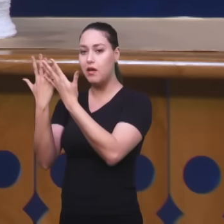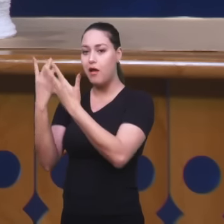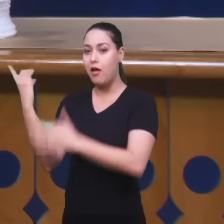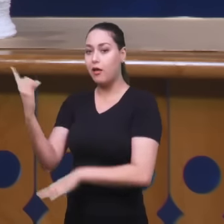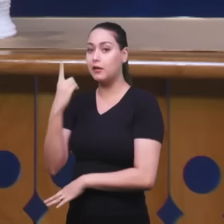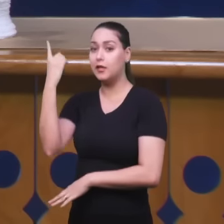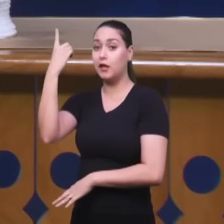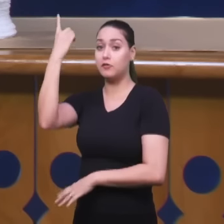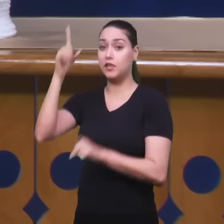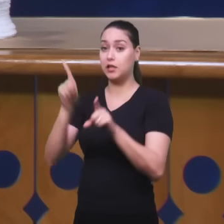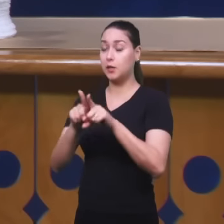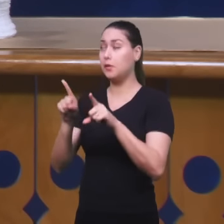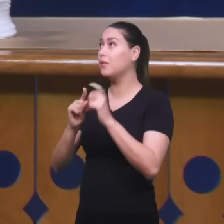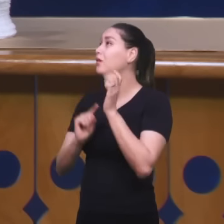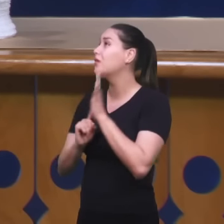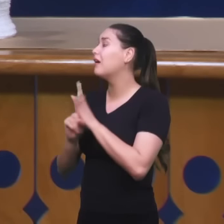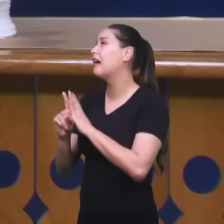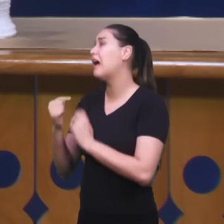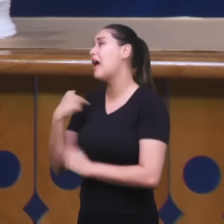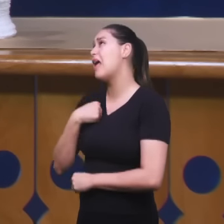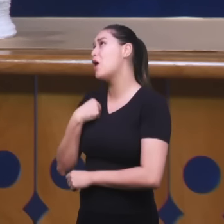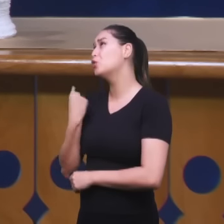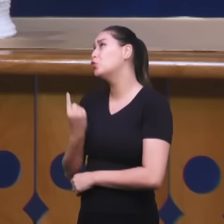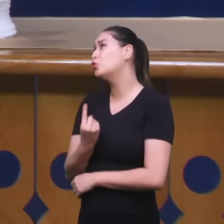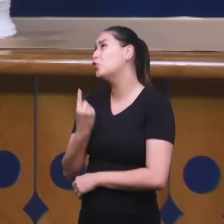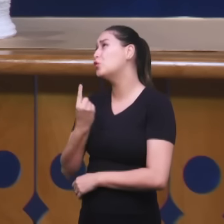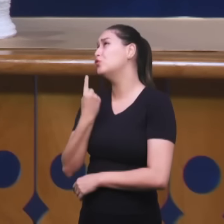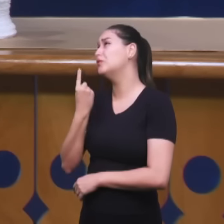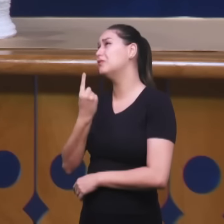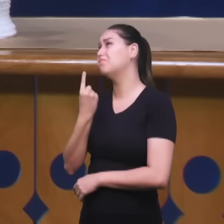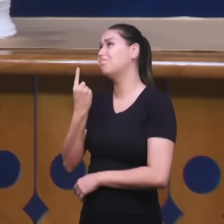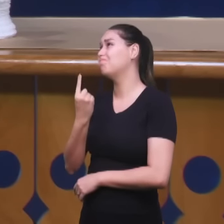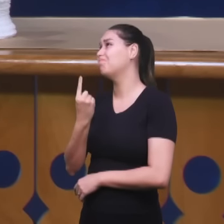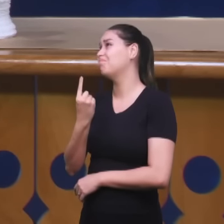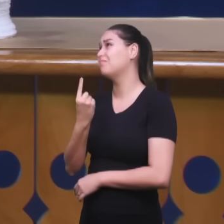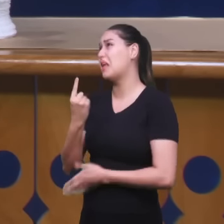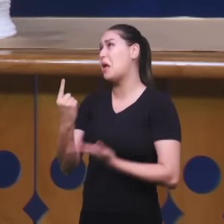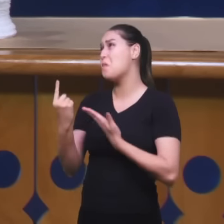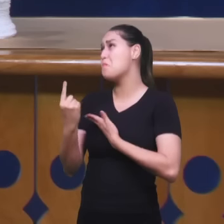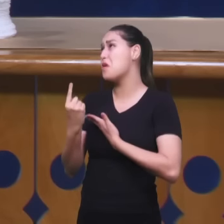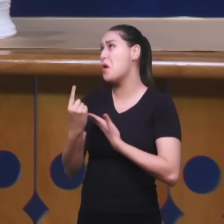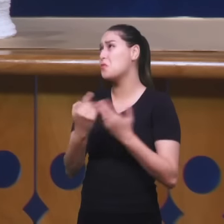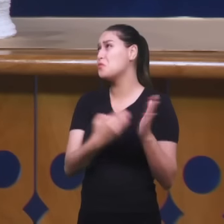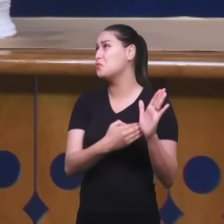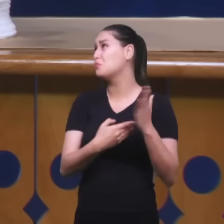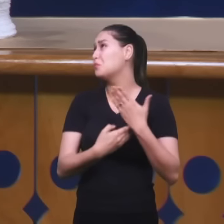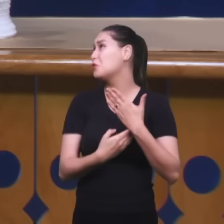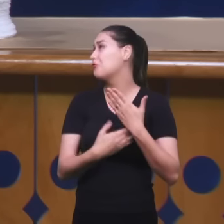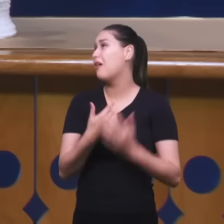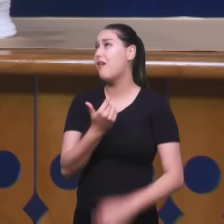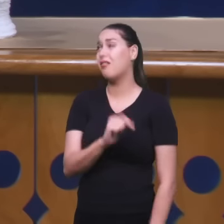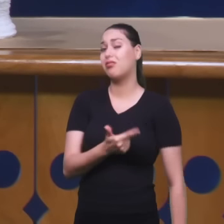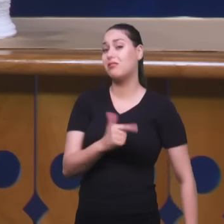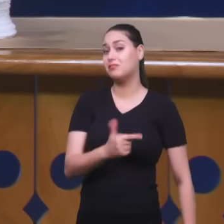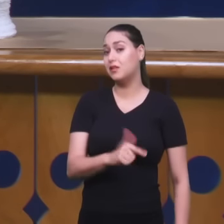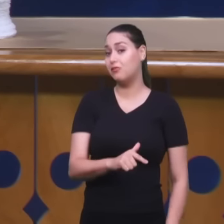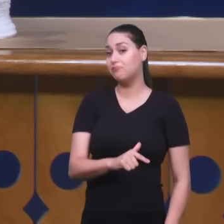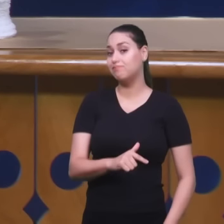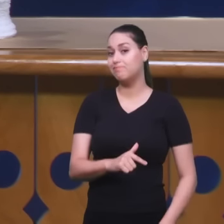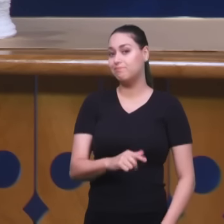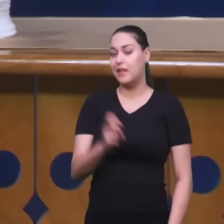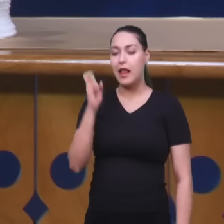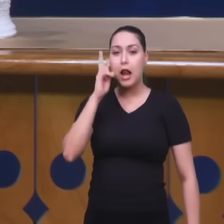Na adversidade Ele se sentiu sozinho Me lembro Me também Do apóstolo Paulo